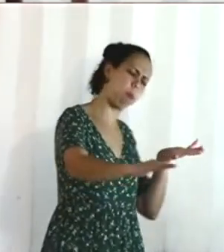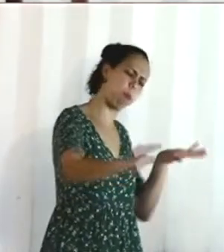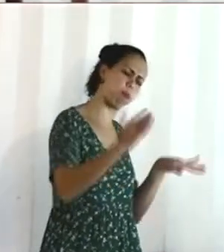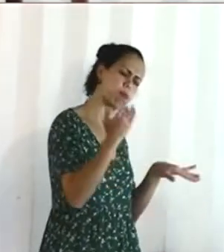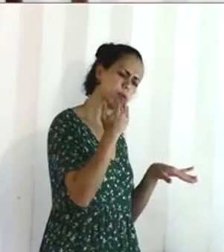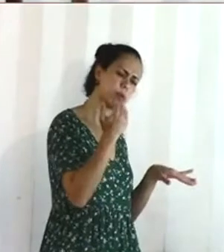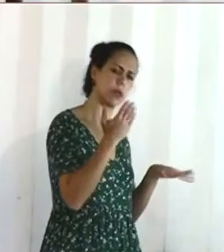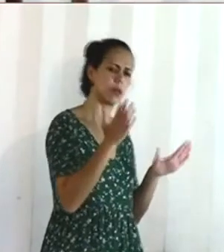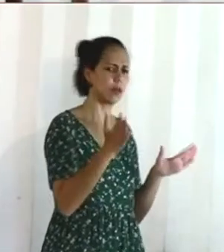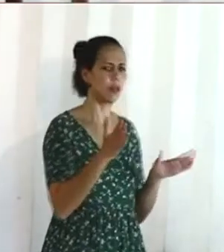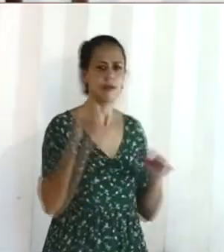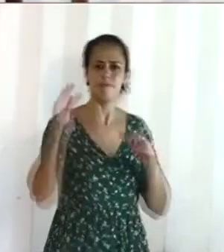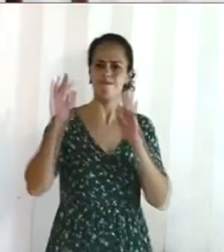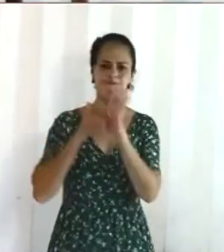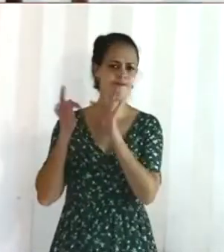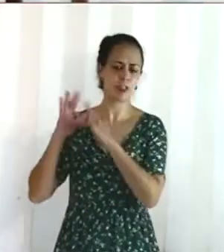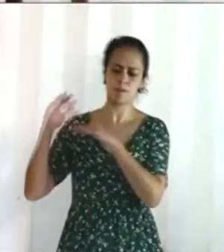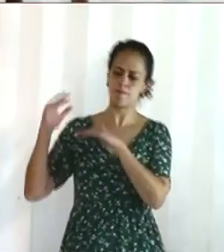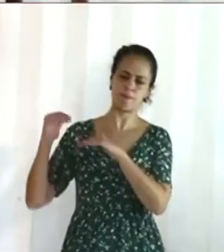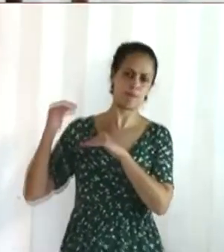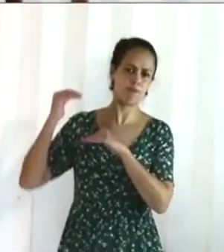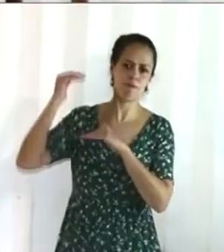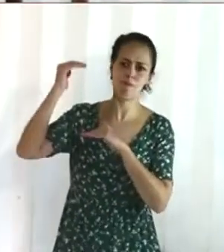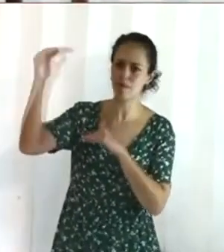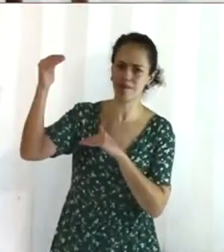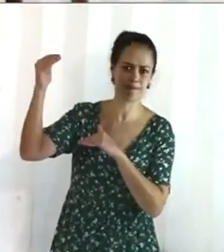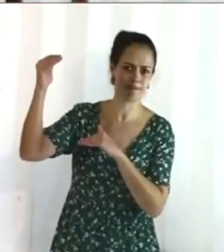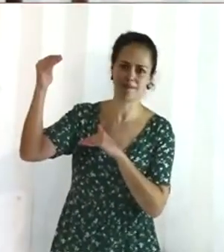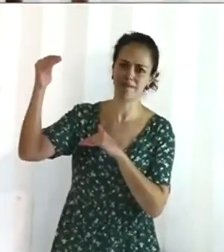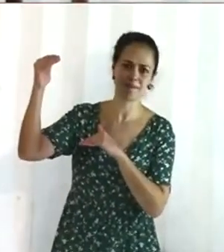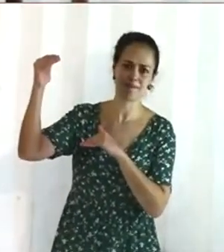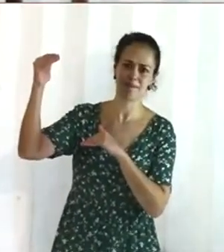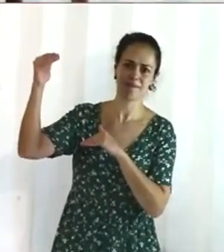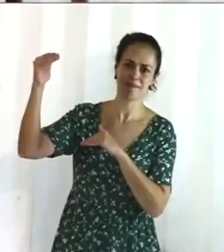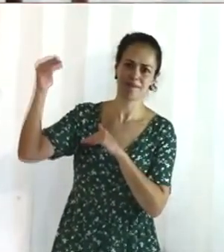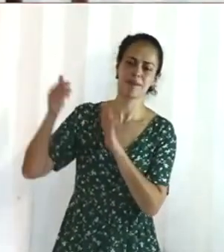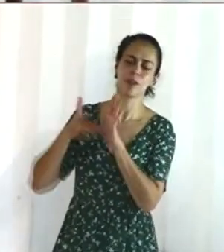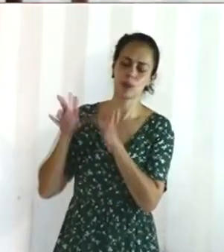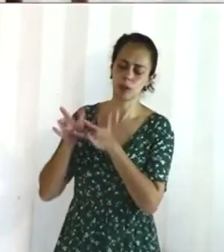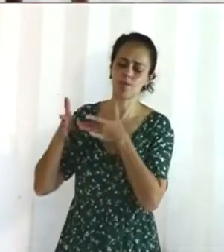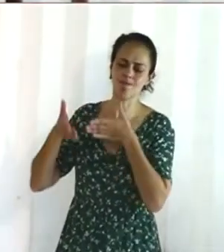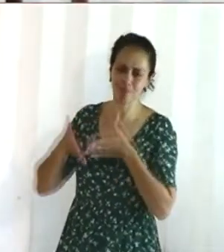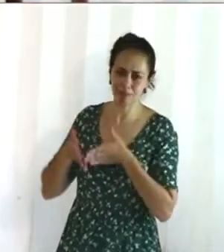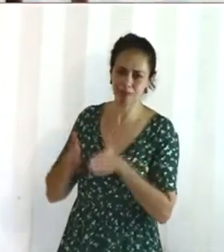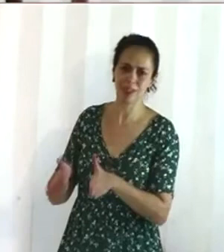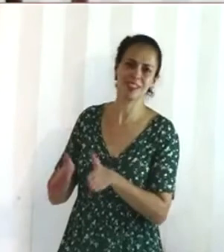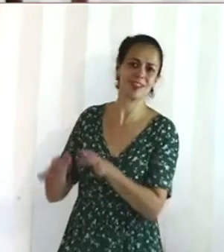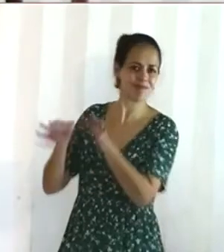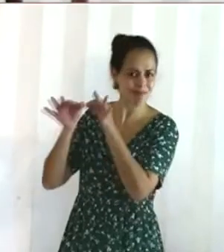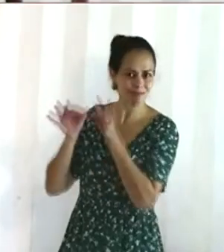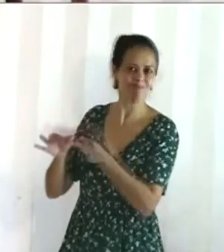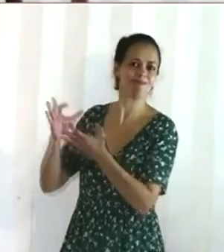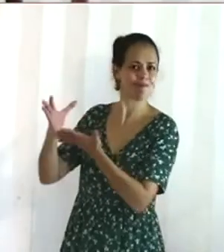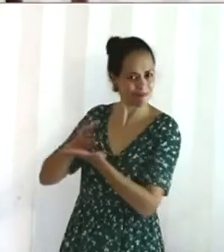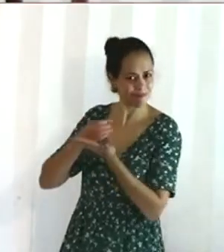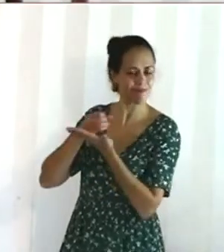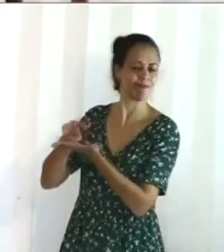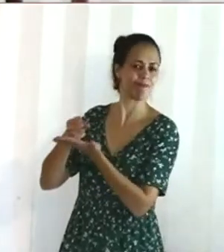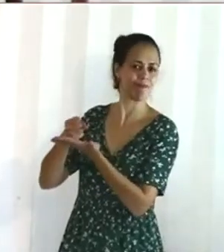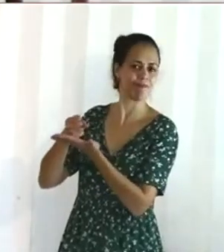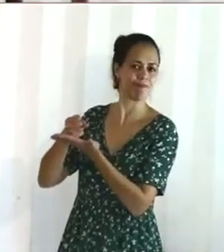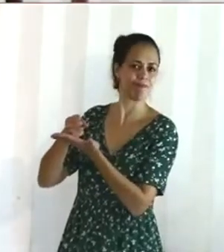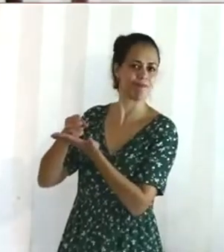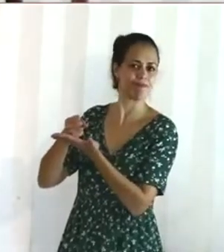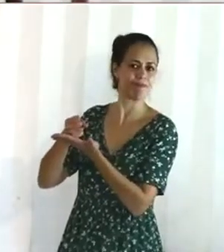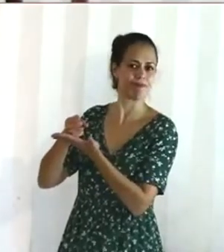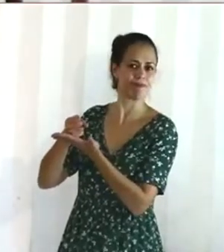Aquilo que estava acontecendo entre as filosofias, entre o sincretismo religioso,